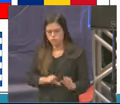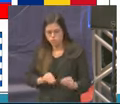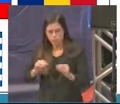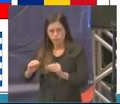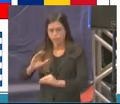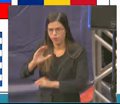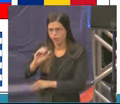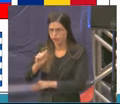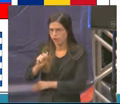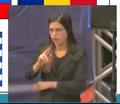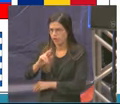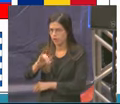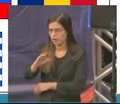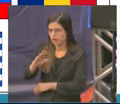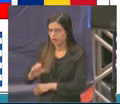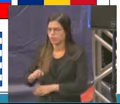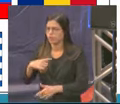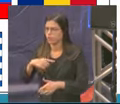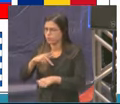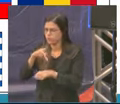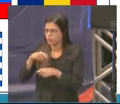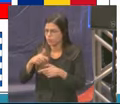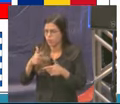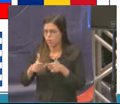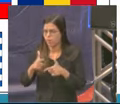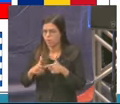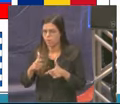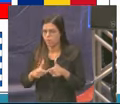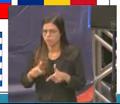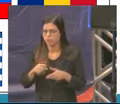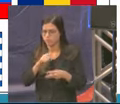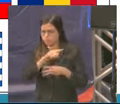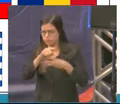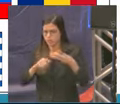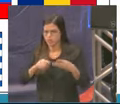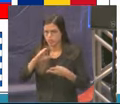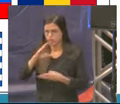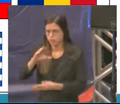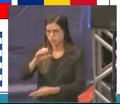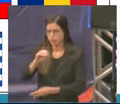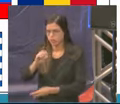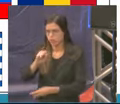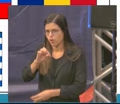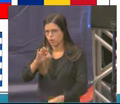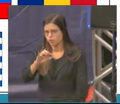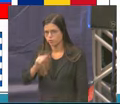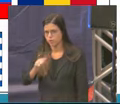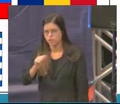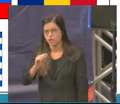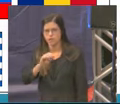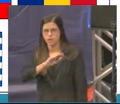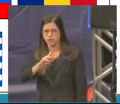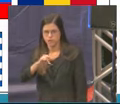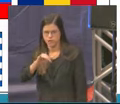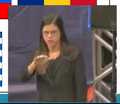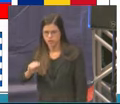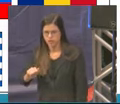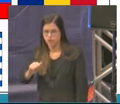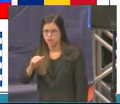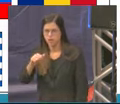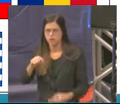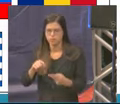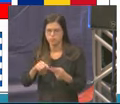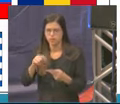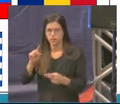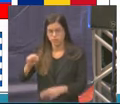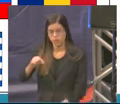monte de países problemáticos, sobram três ali que são razoáveis. Estão ali, Costa Rica, Panamá e República Dominicana. Depois vem Colômbia.